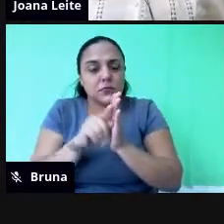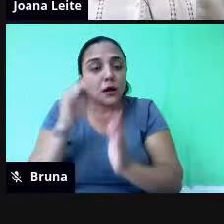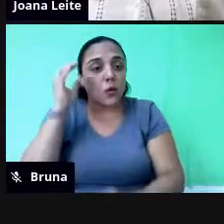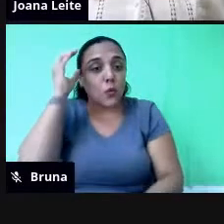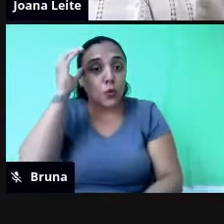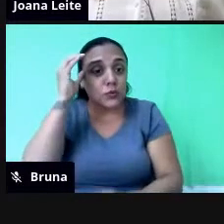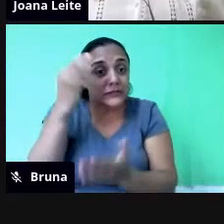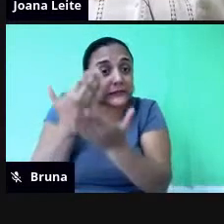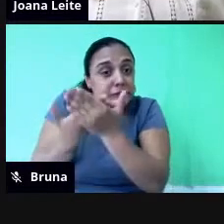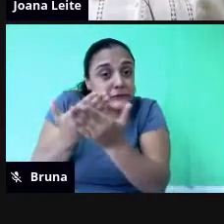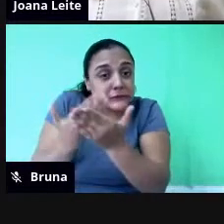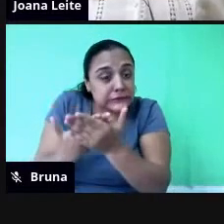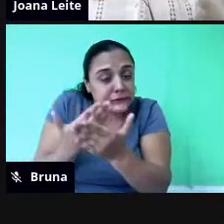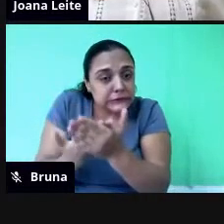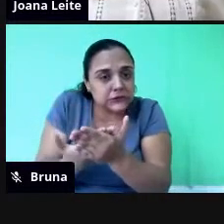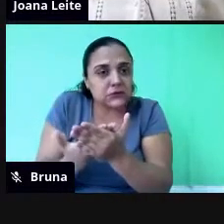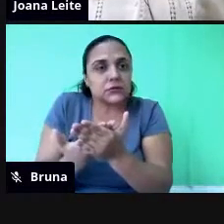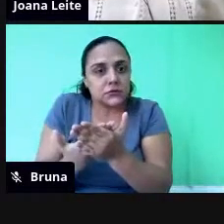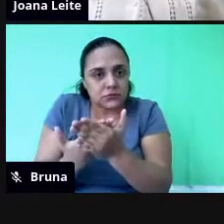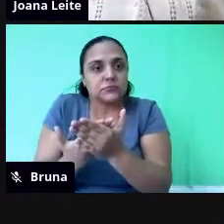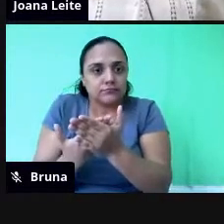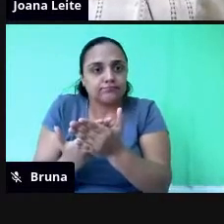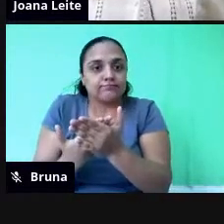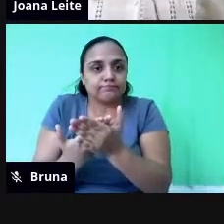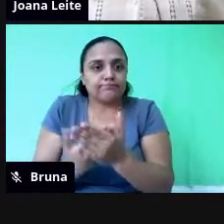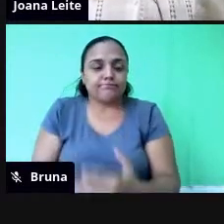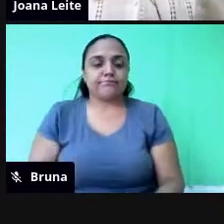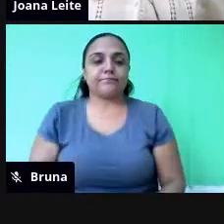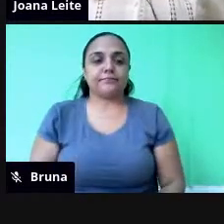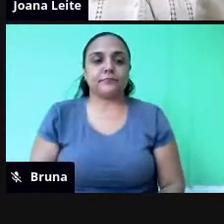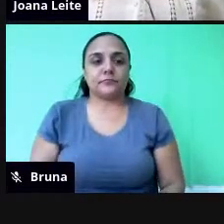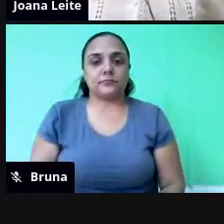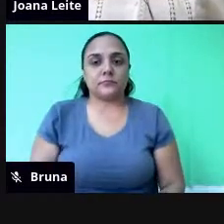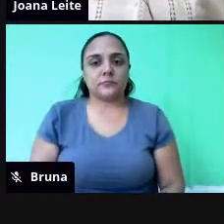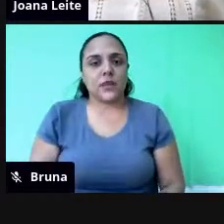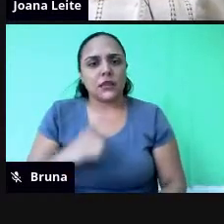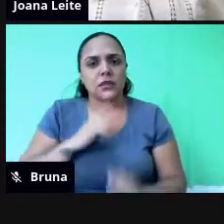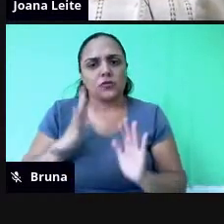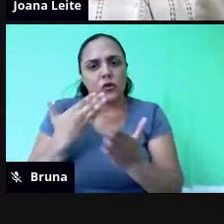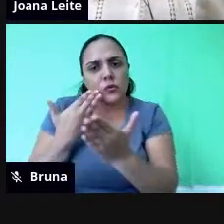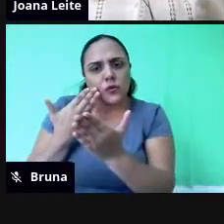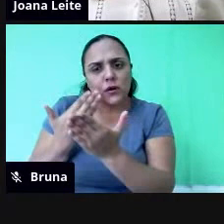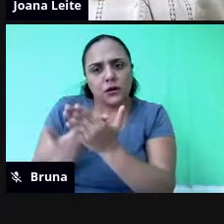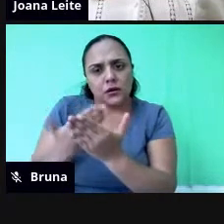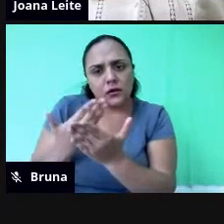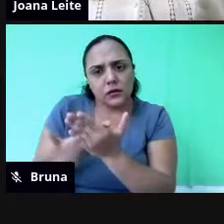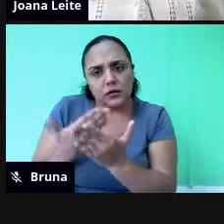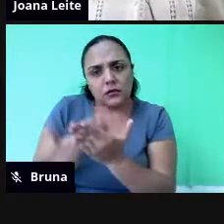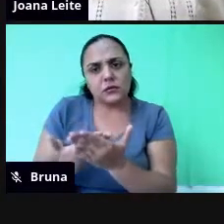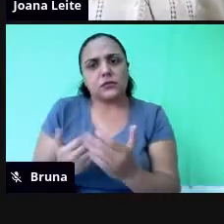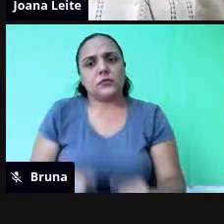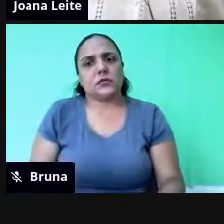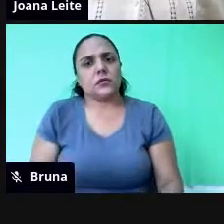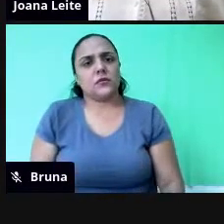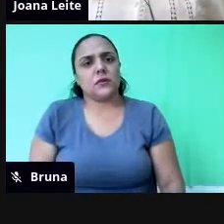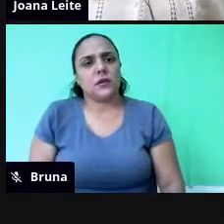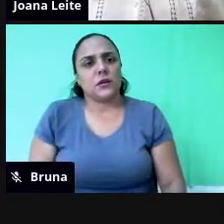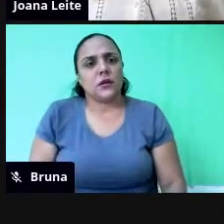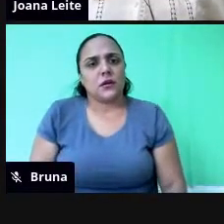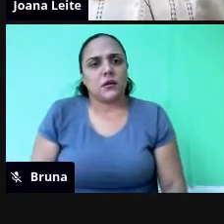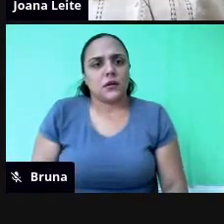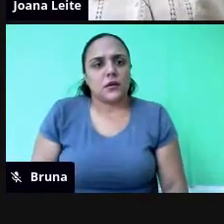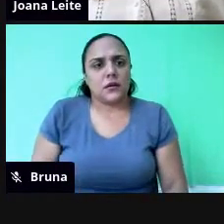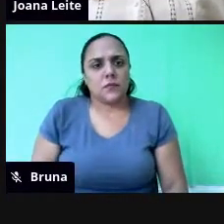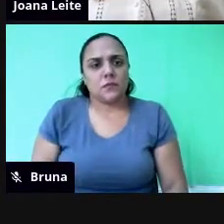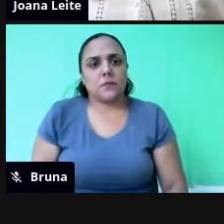na literatura sobre o tratamento nutricional, né? Existem muitos estudos, muitos dados, muitos benefícios, mas a gente